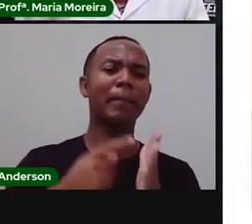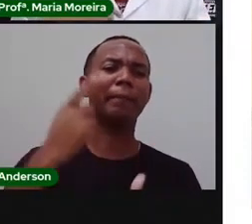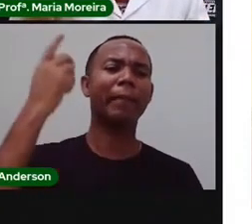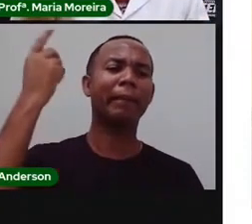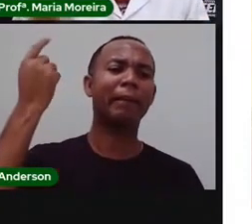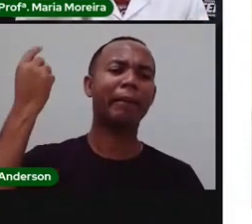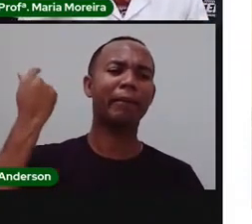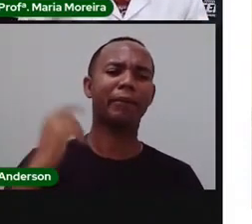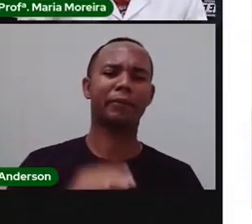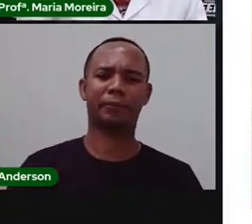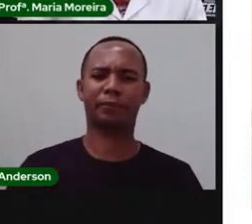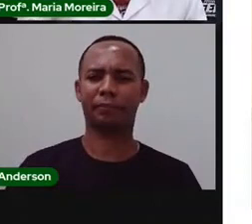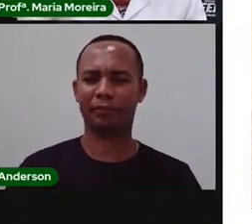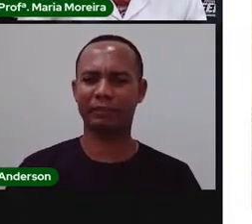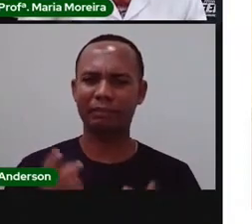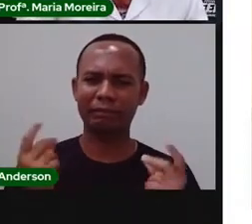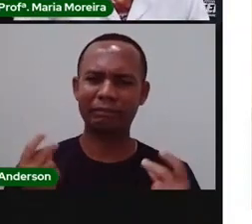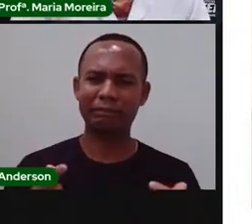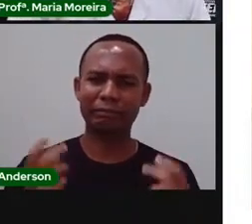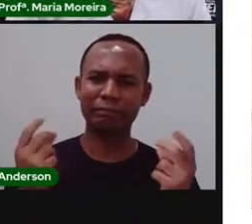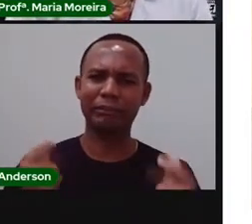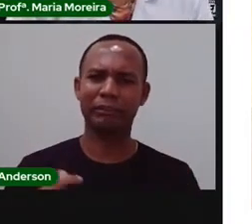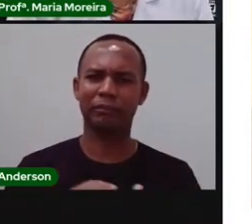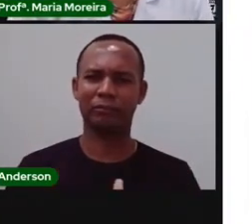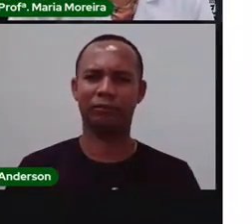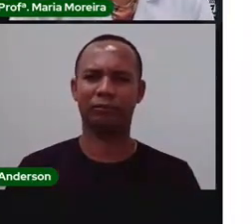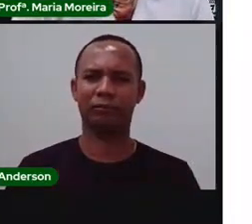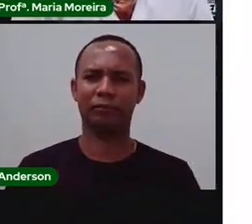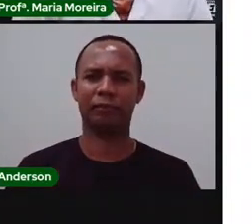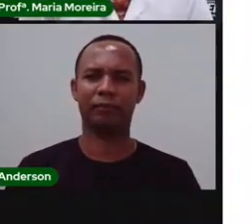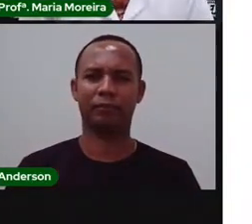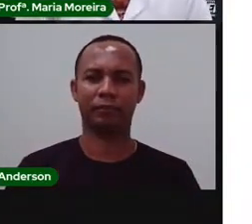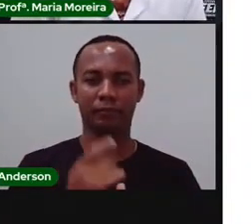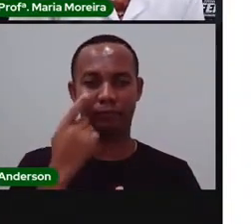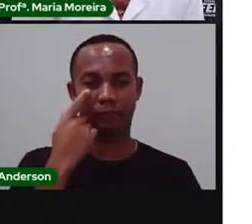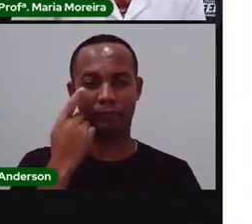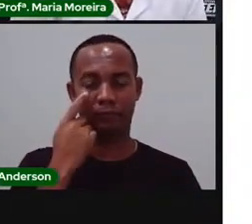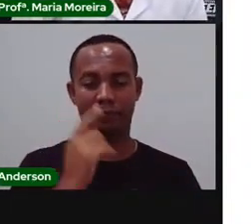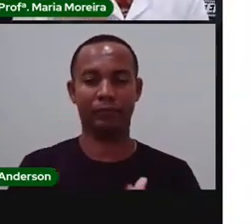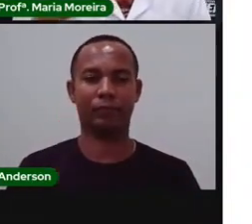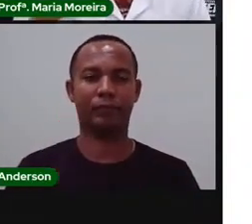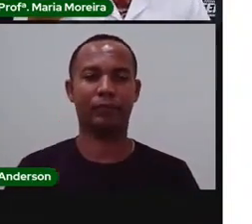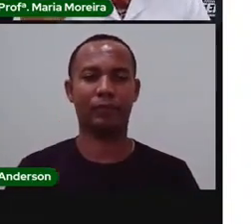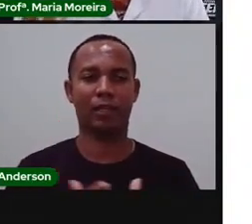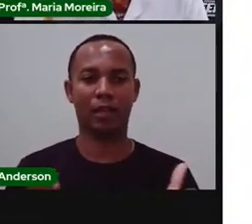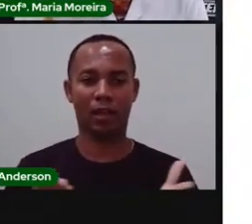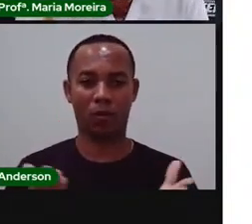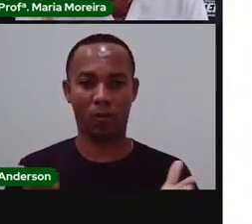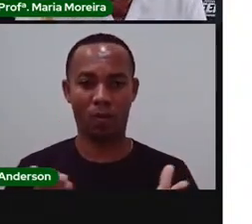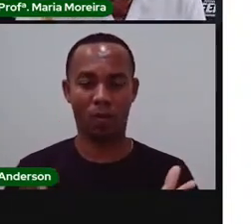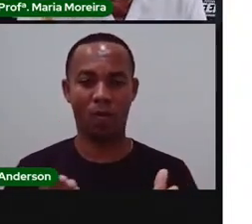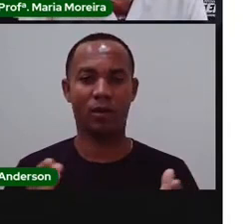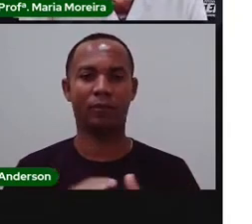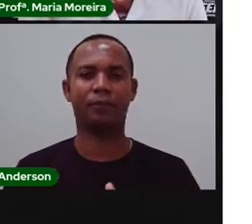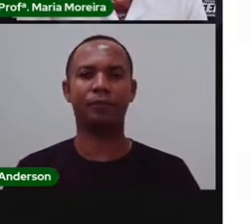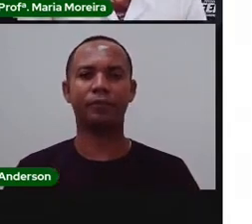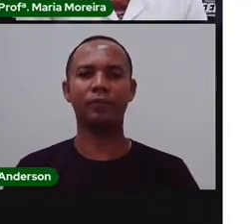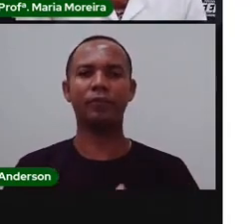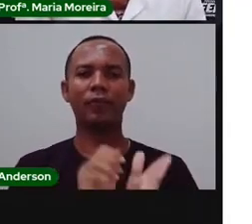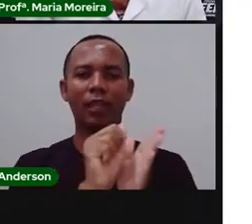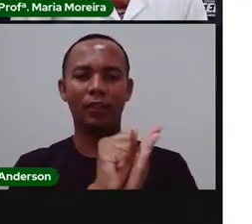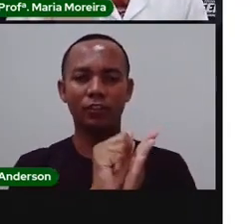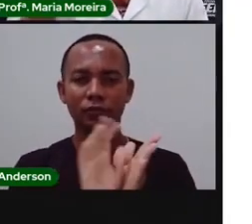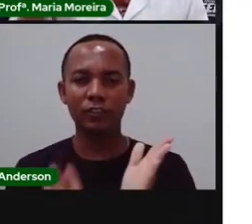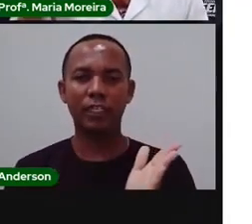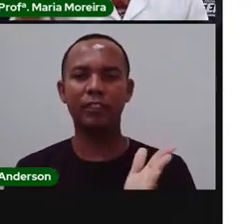ó, telefones existentes. Vamos lá. Bom, tem uma atividade para vocês,